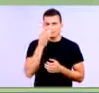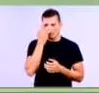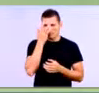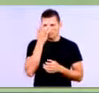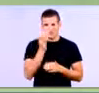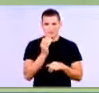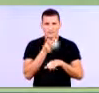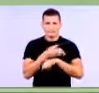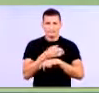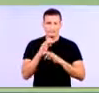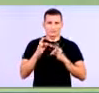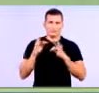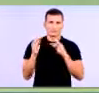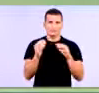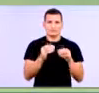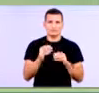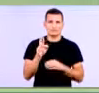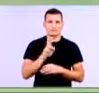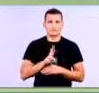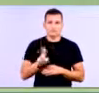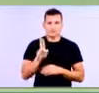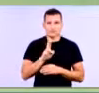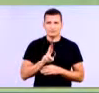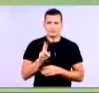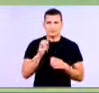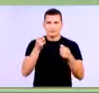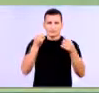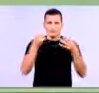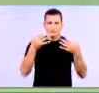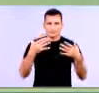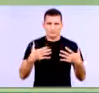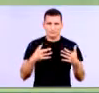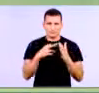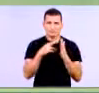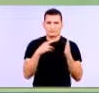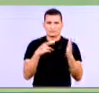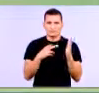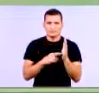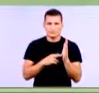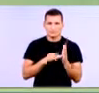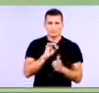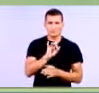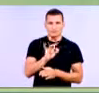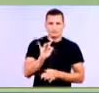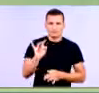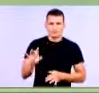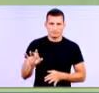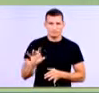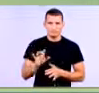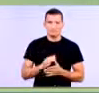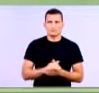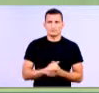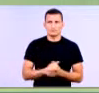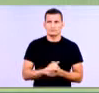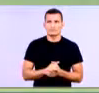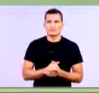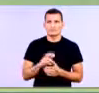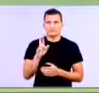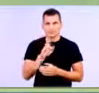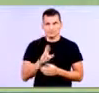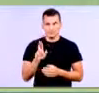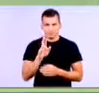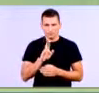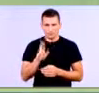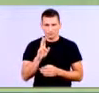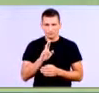acesso a todos os usuários, descrevendo as regras de comportamento e conduta do usuário frente ao uso